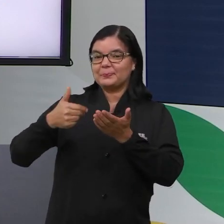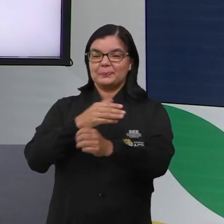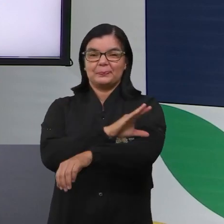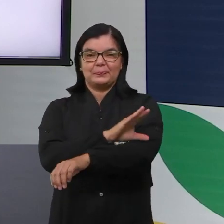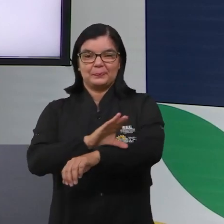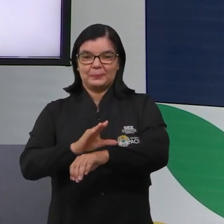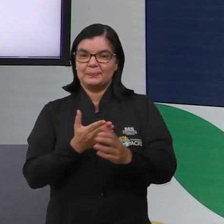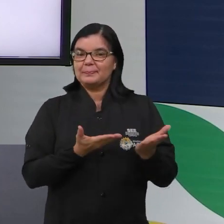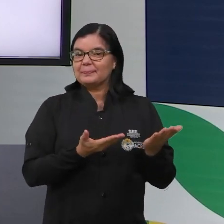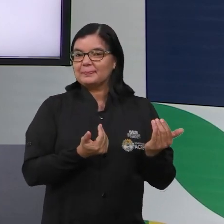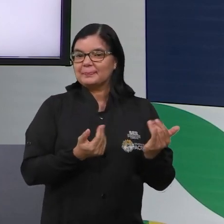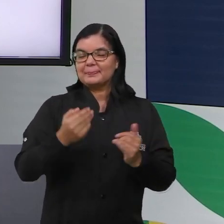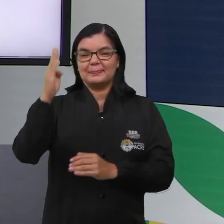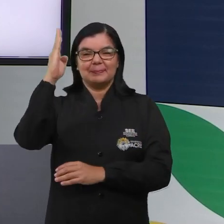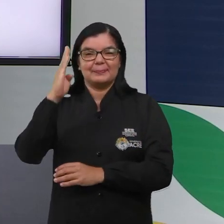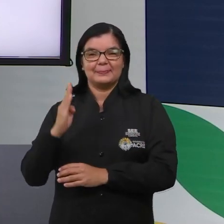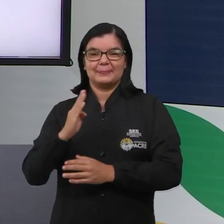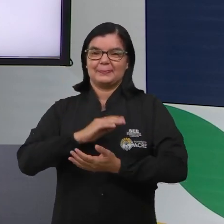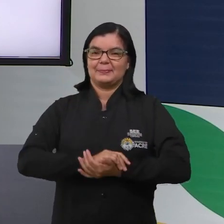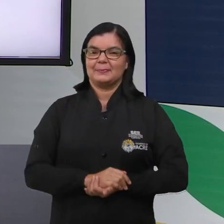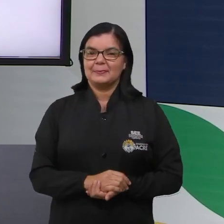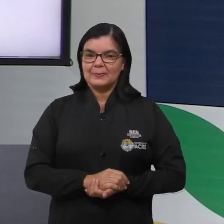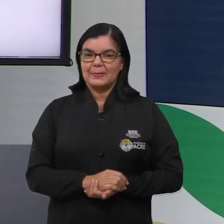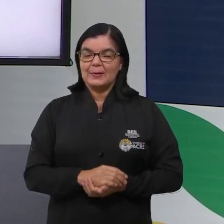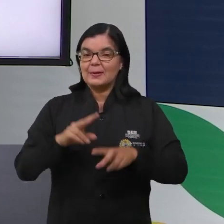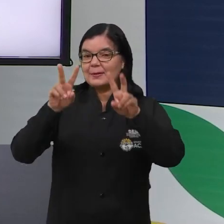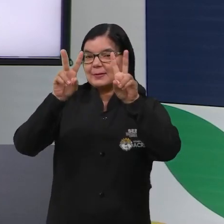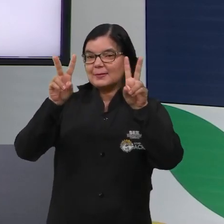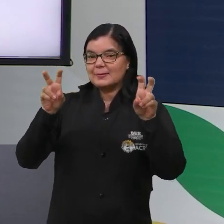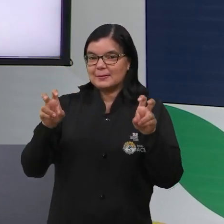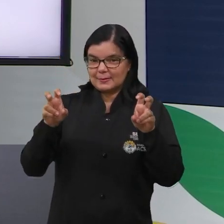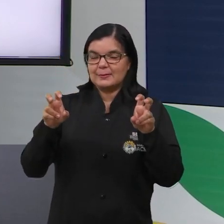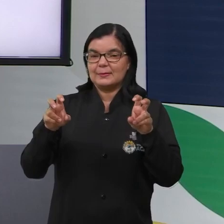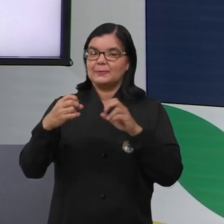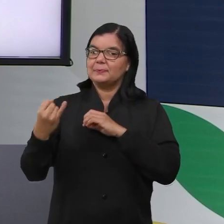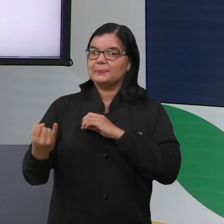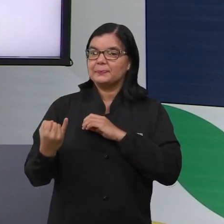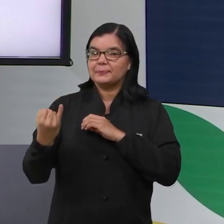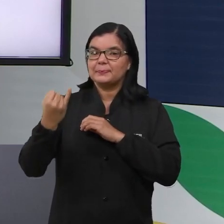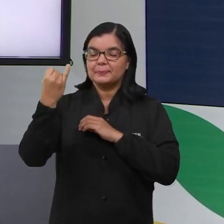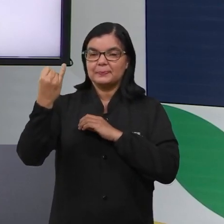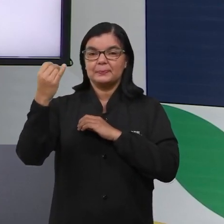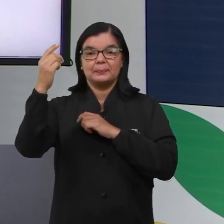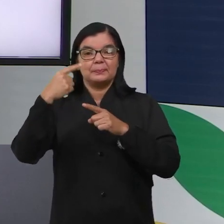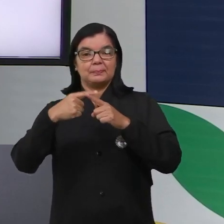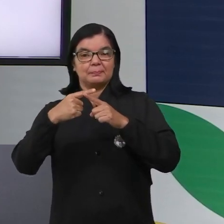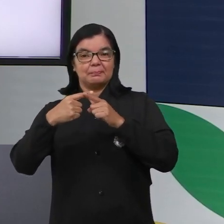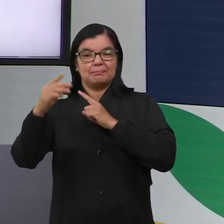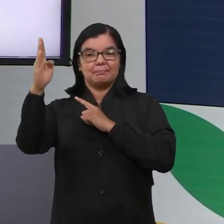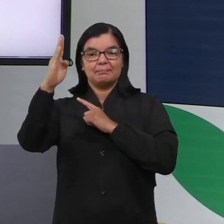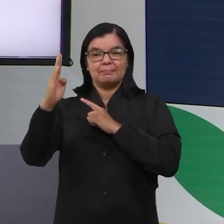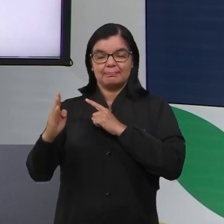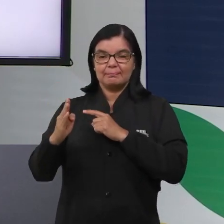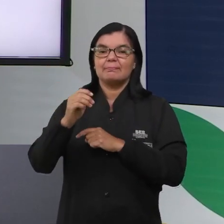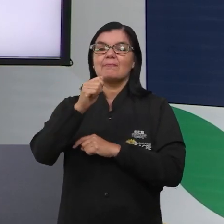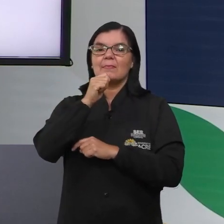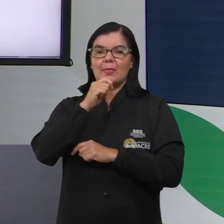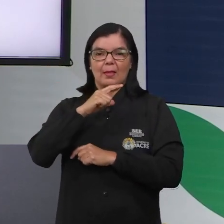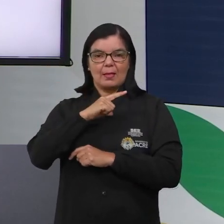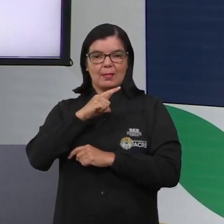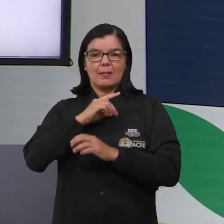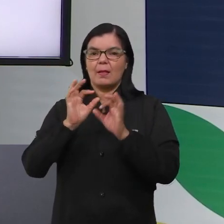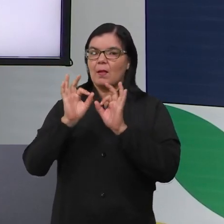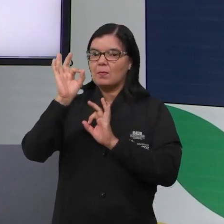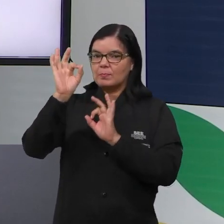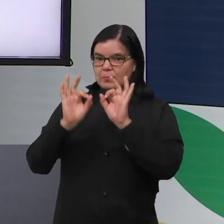multiculturalismo juvenil do Brasil. Então, esse tema ele é importante porque o Brasil ainda tem um percentual